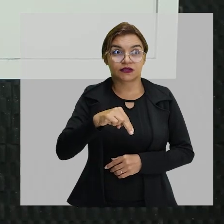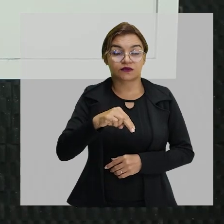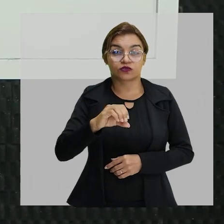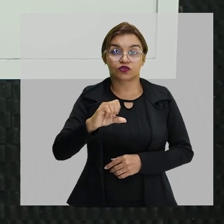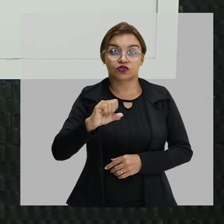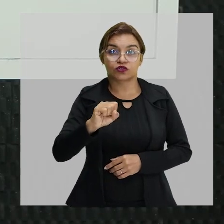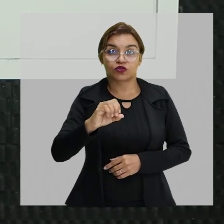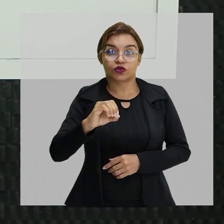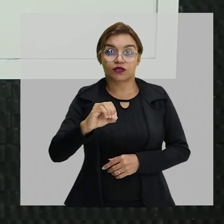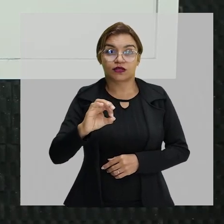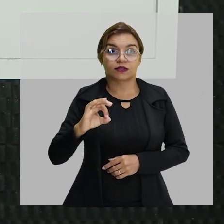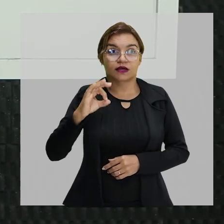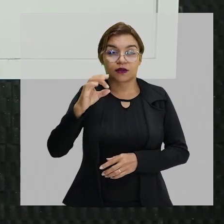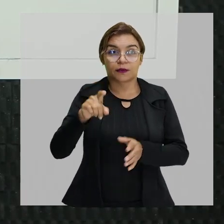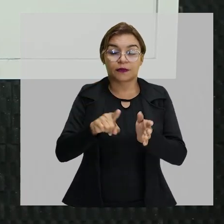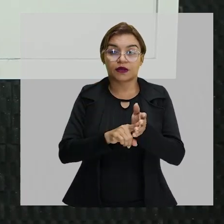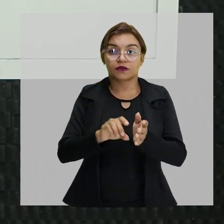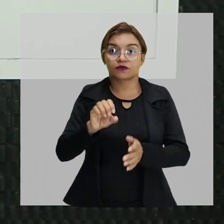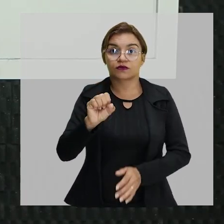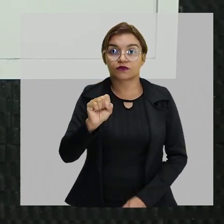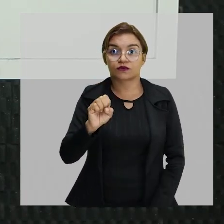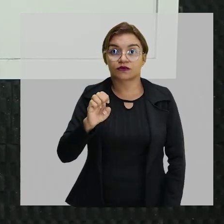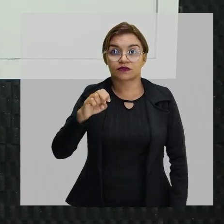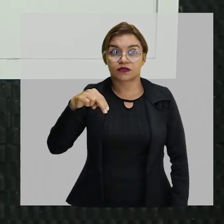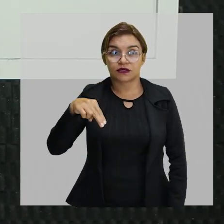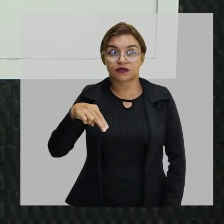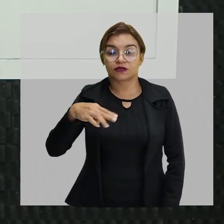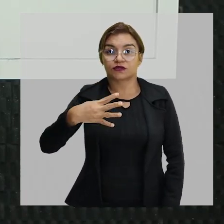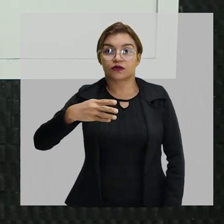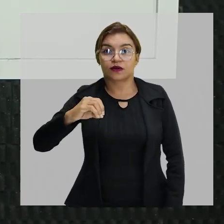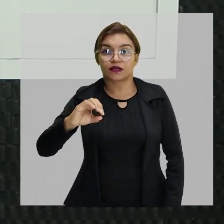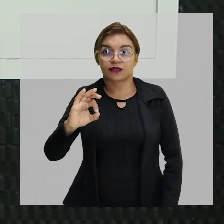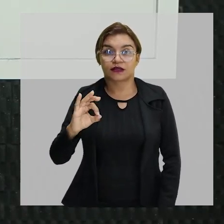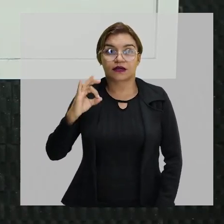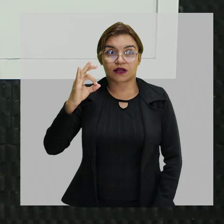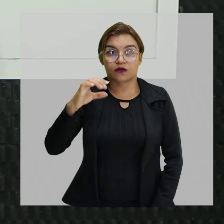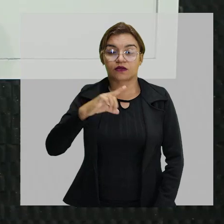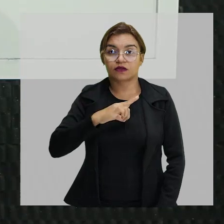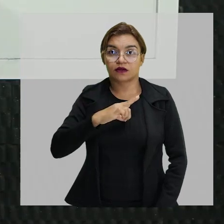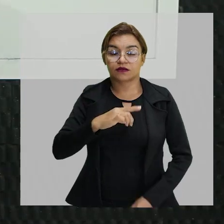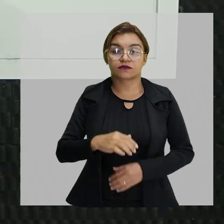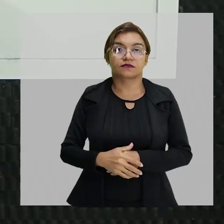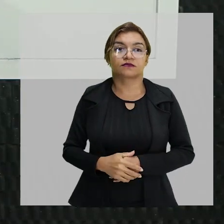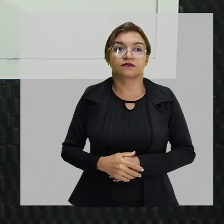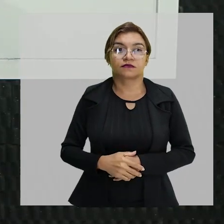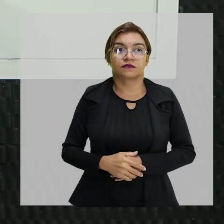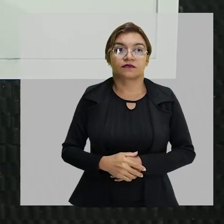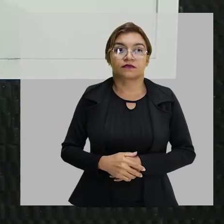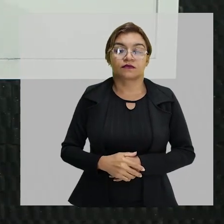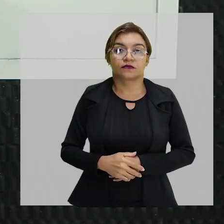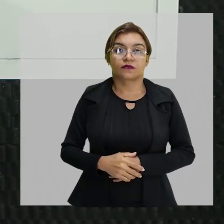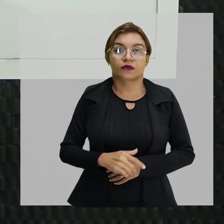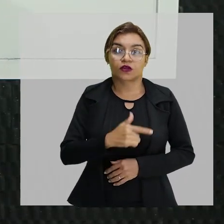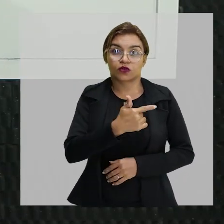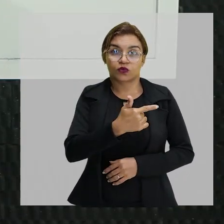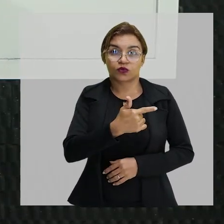de 40 graus? Então, você vai ter 2 vezes o